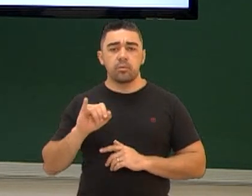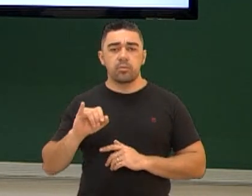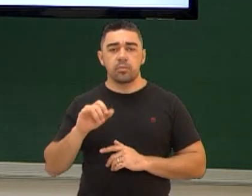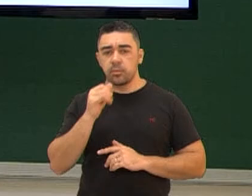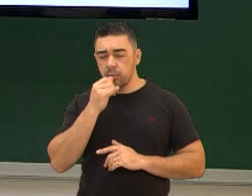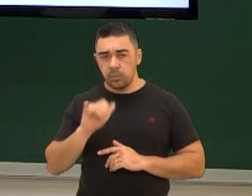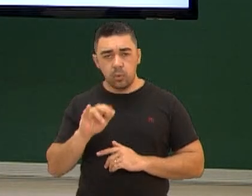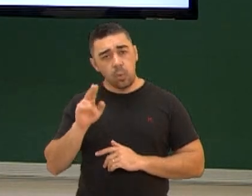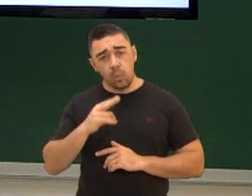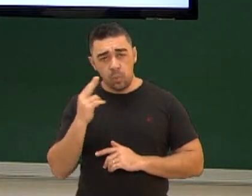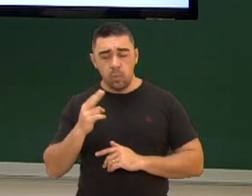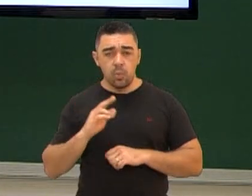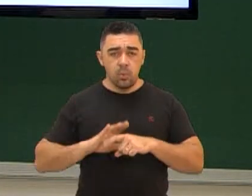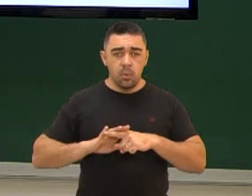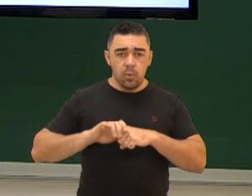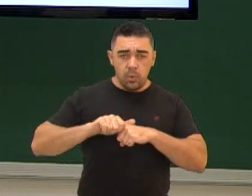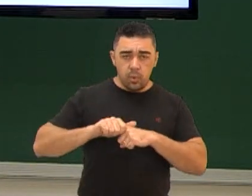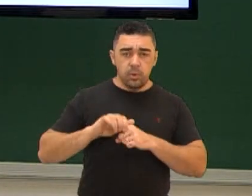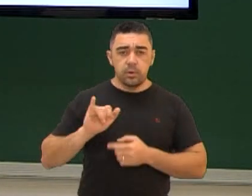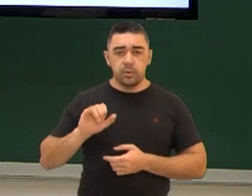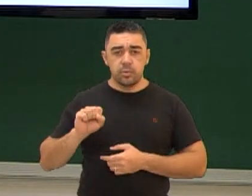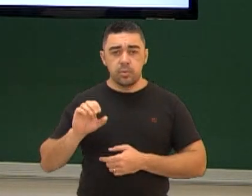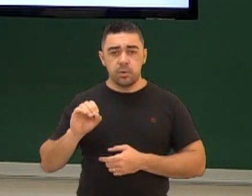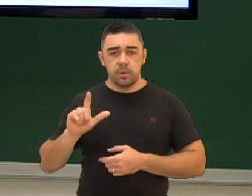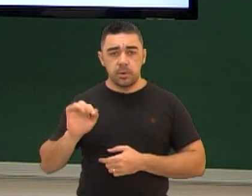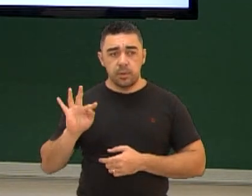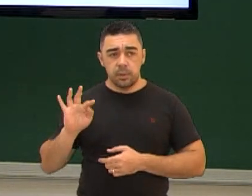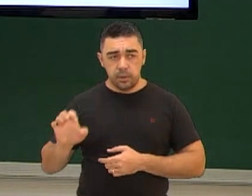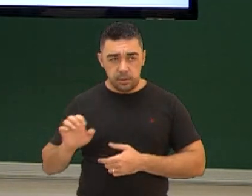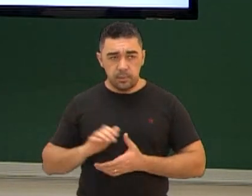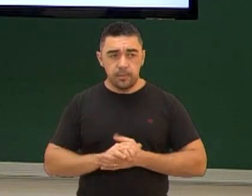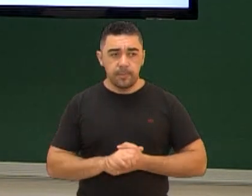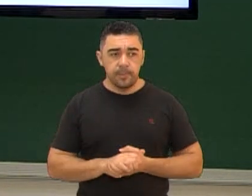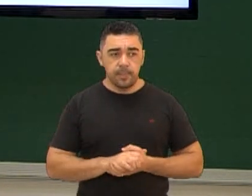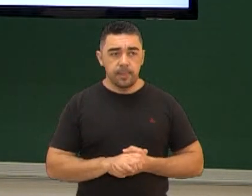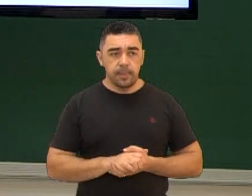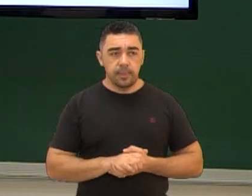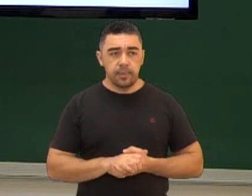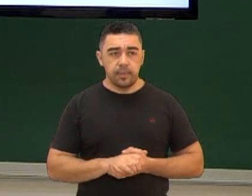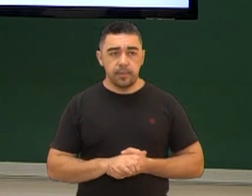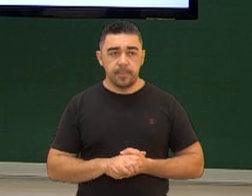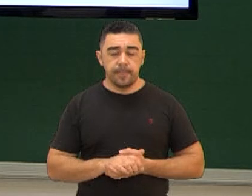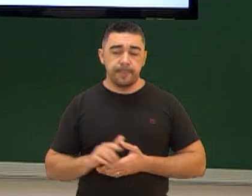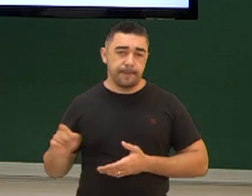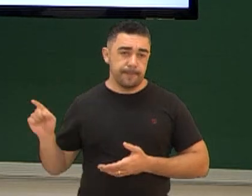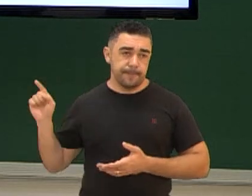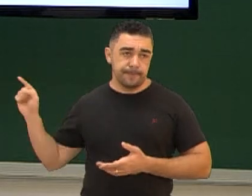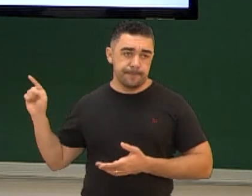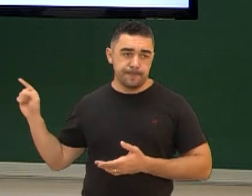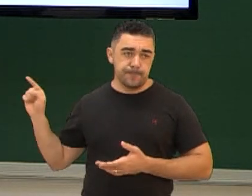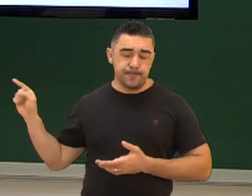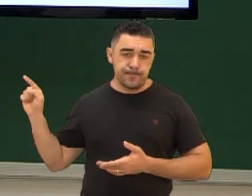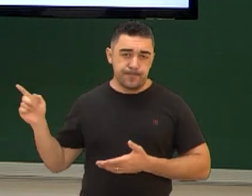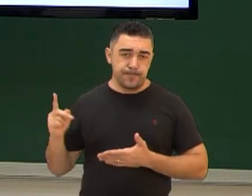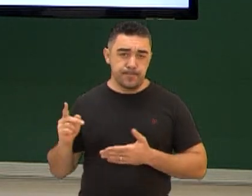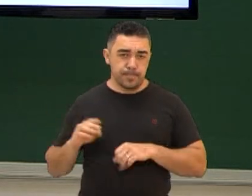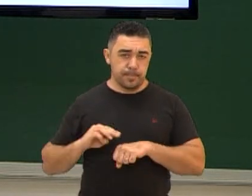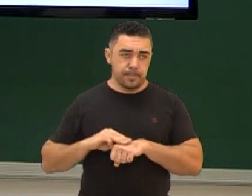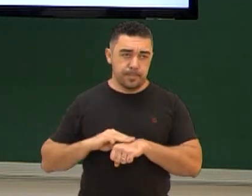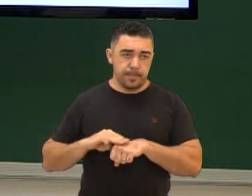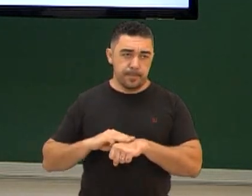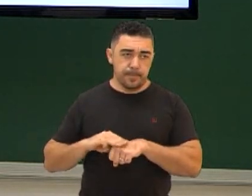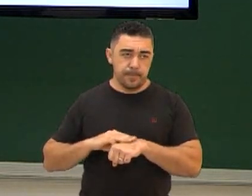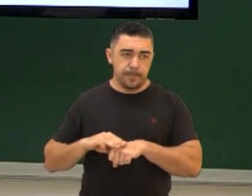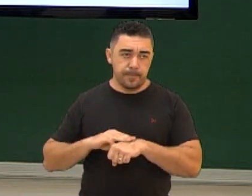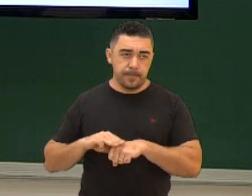isolante, tá? Então é a superfície isolante, a superfície 2 aqui. Nesse caso, está desenhado aqui em marronzinho,